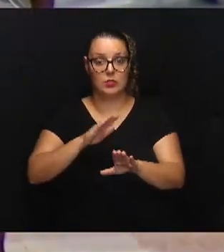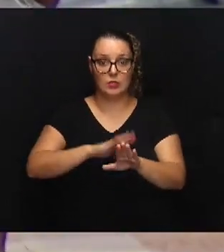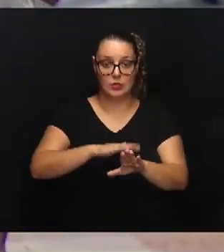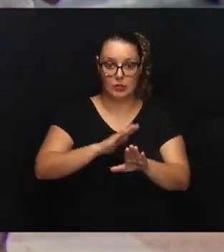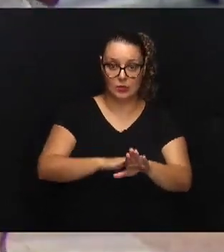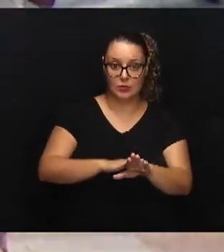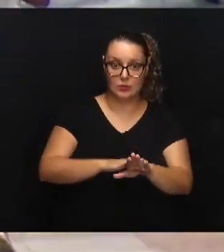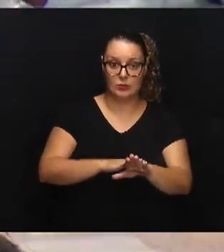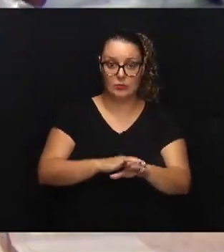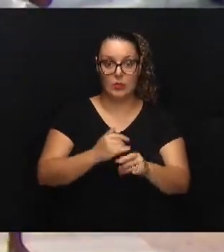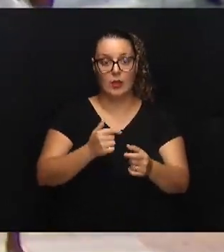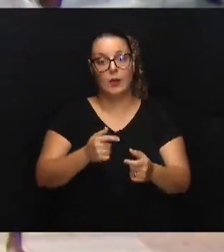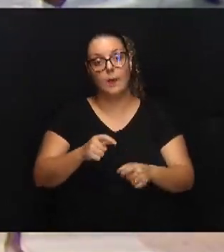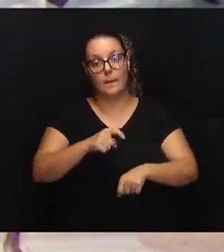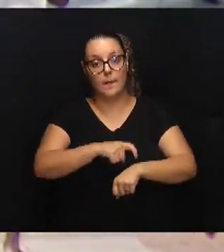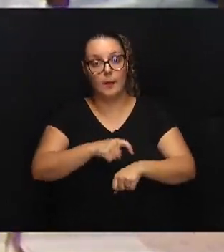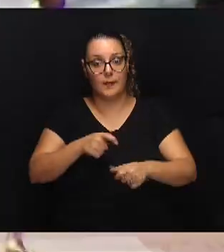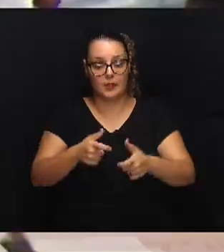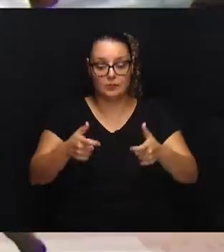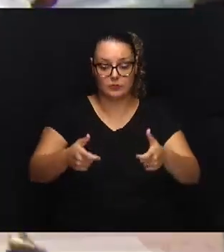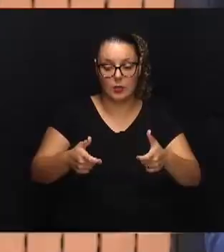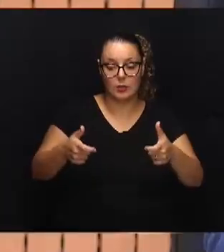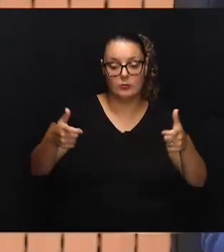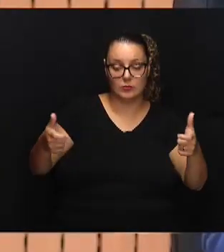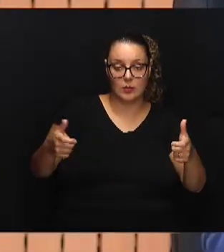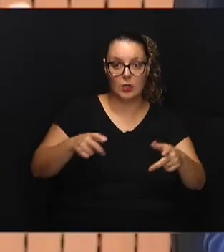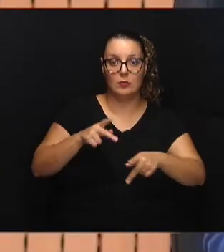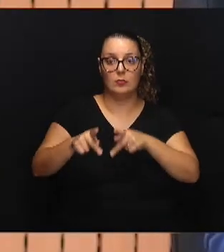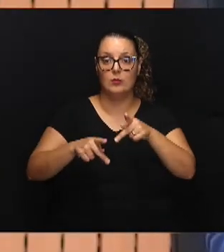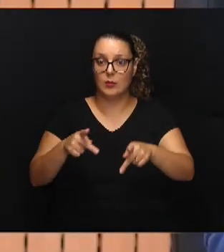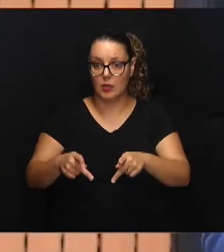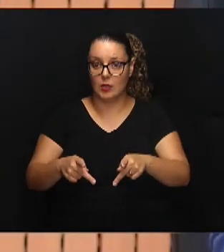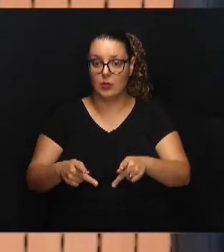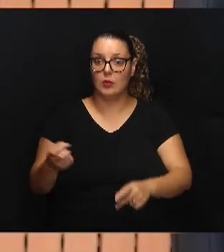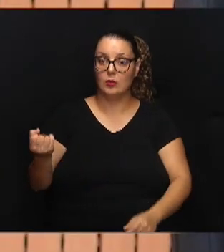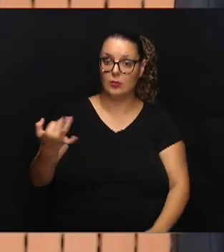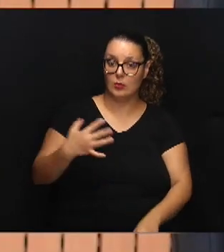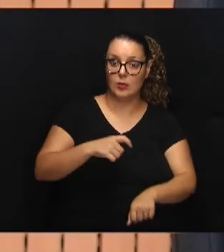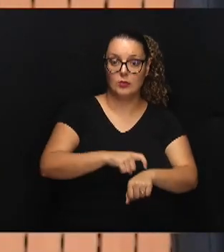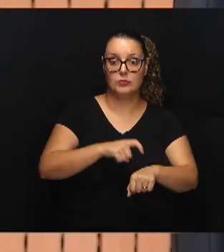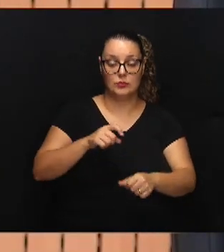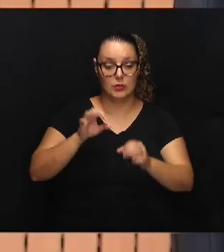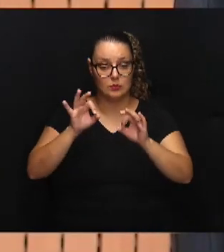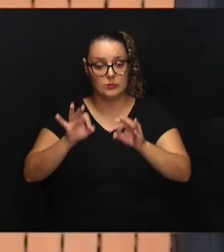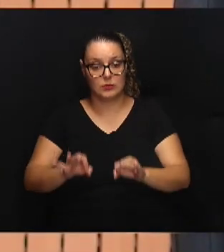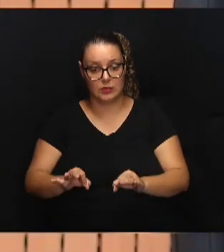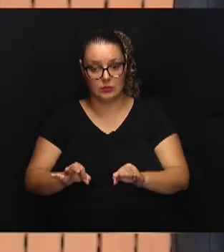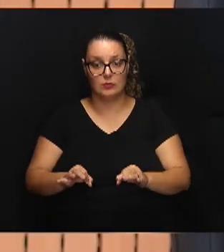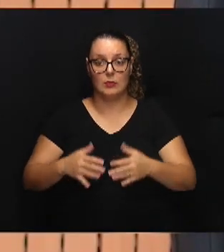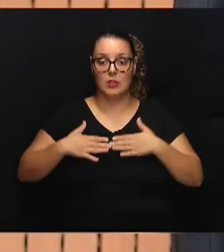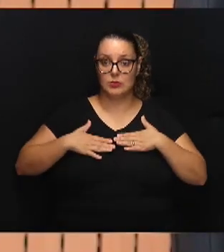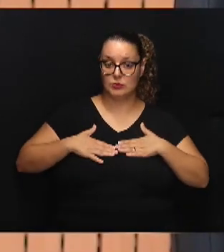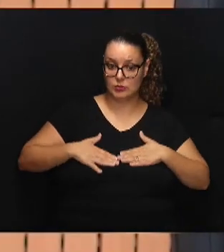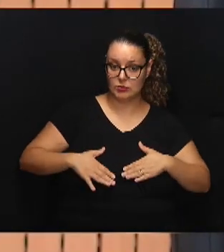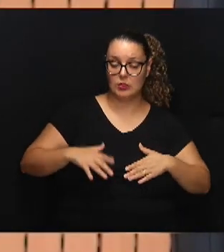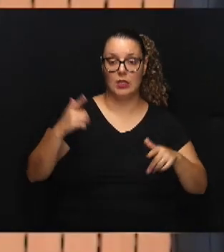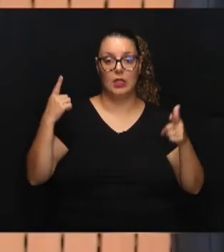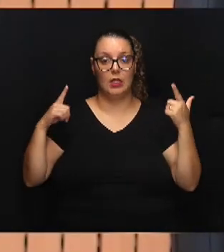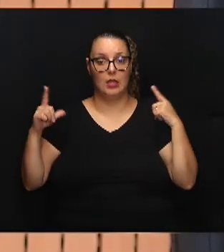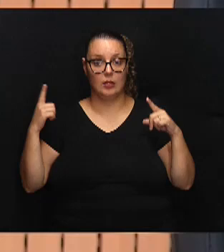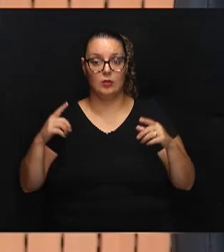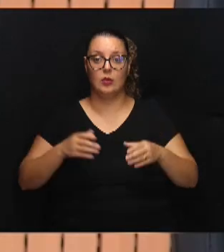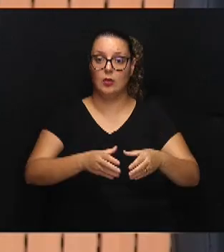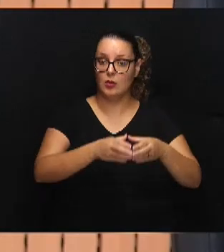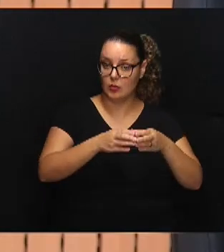a médio e longo prazo para a população, quanto ao tempo adequado para descanso, lazer,